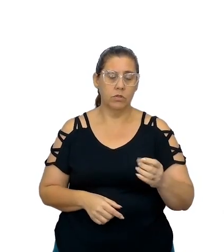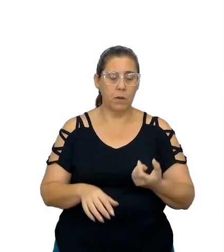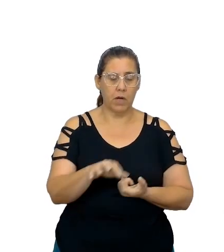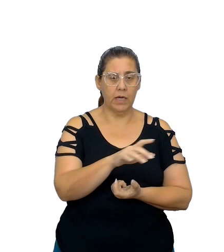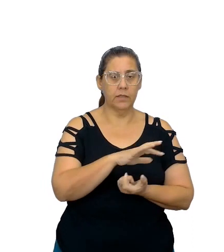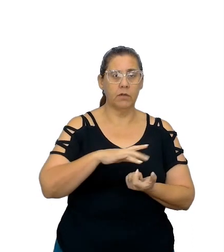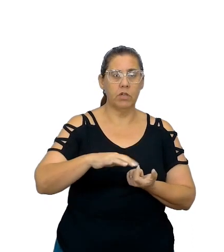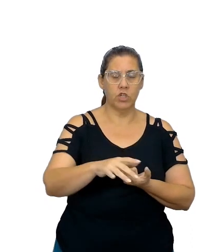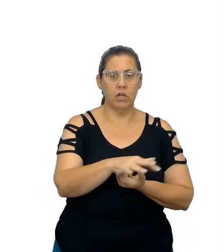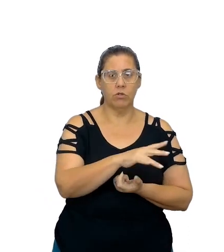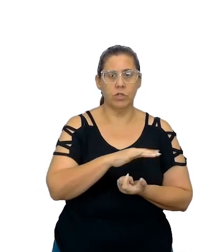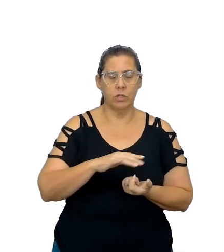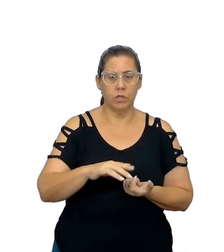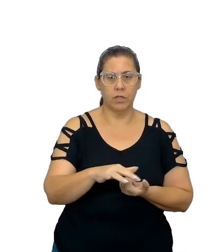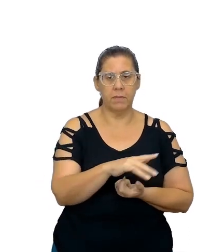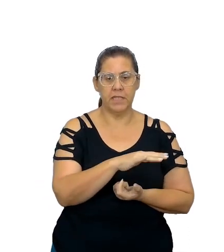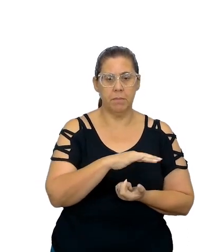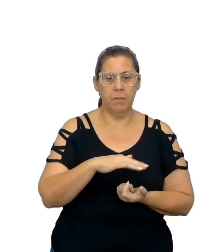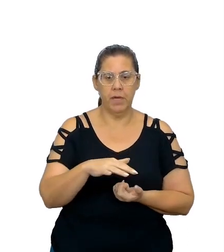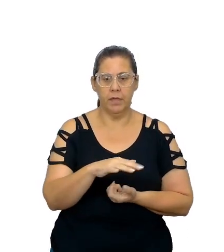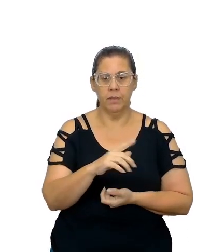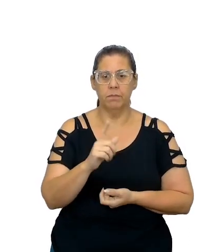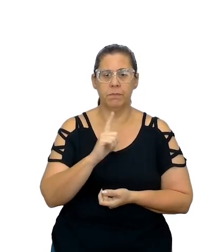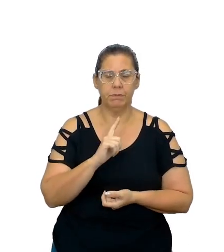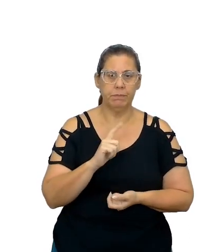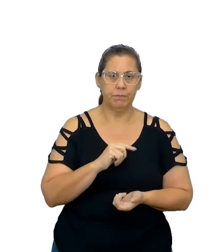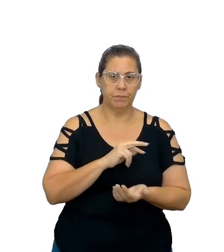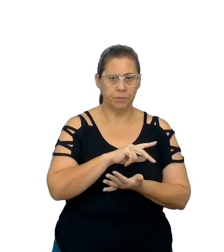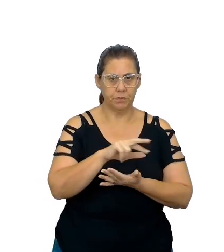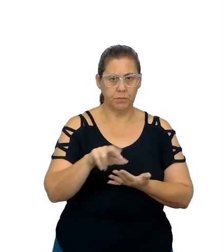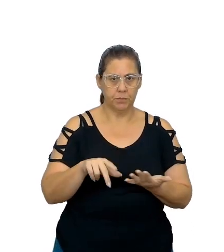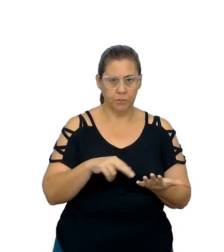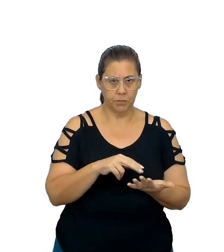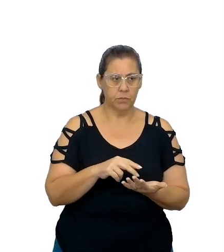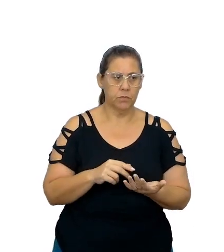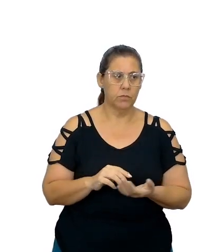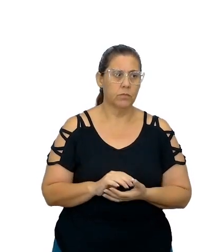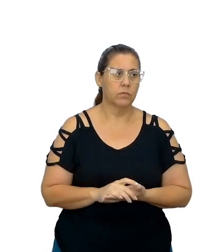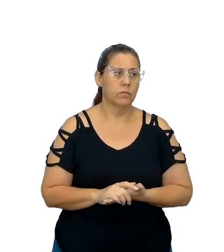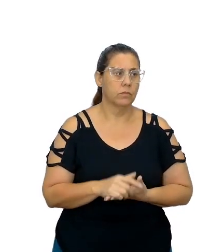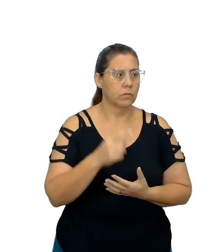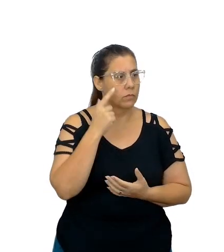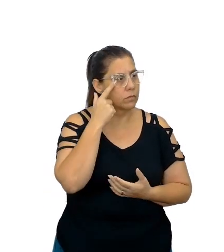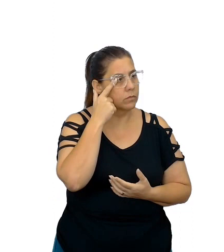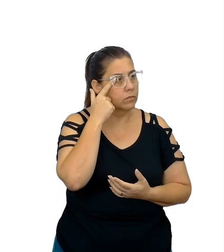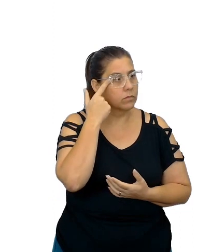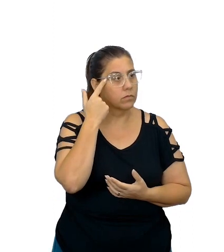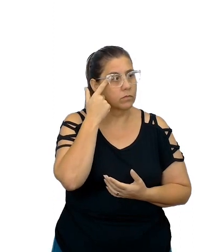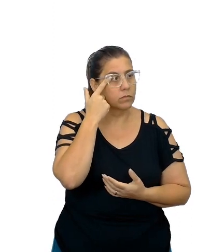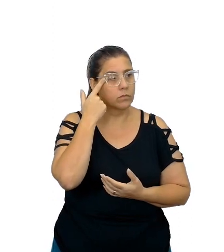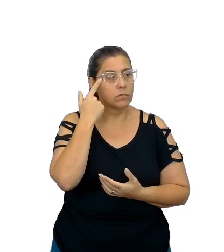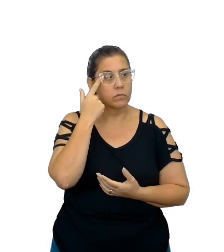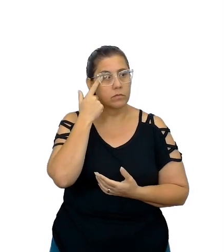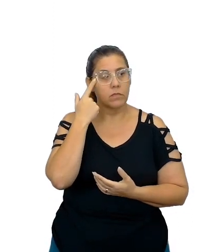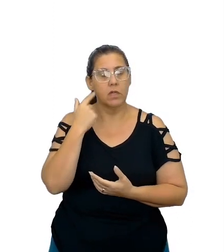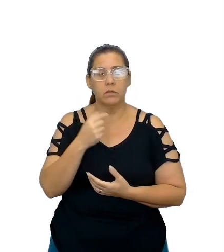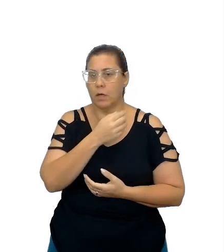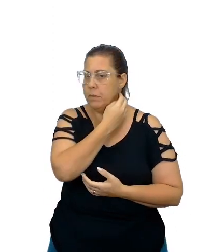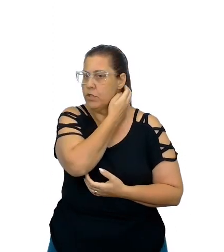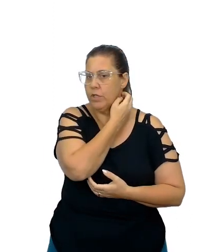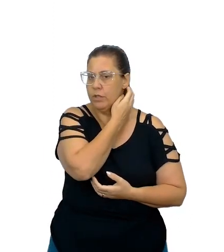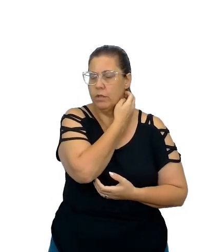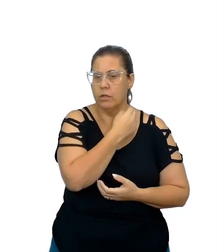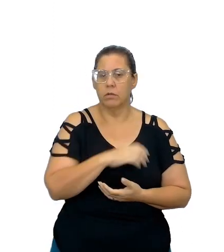letramentos múltiplos ou multiletramentos abrangem leitura crítica, análise e produção de textos